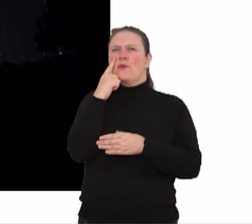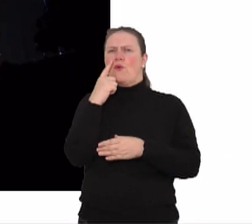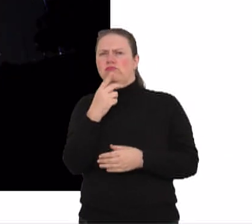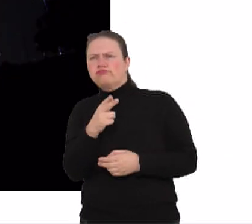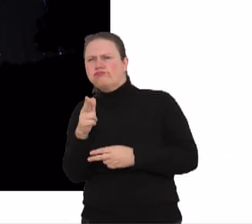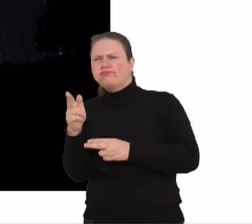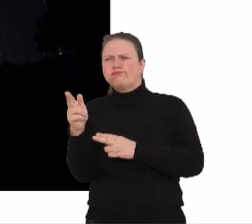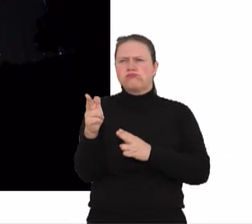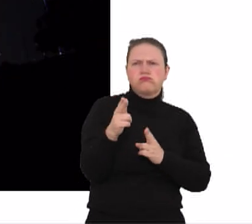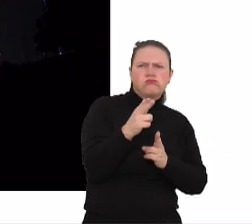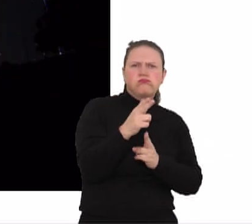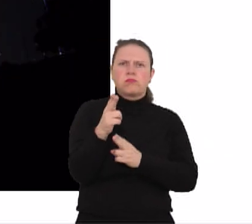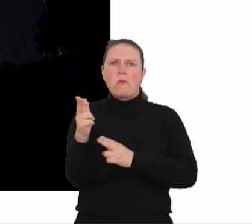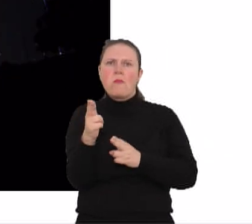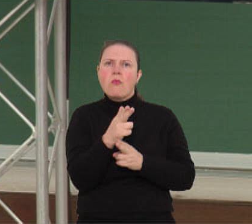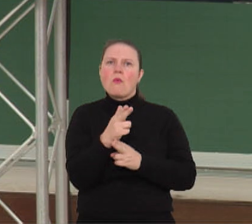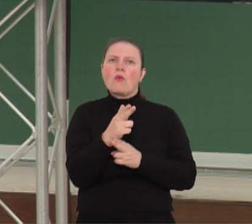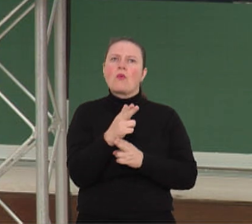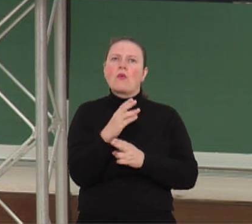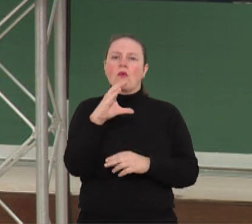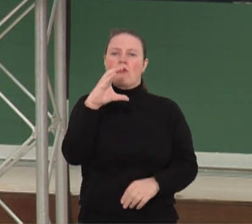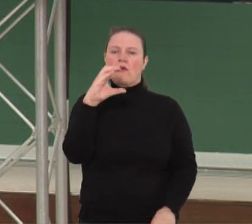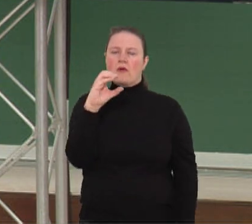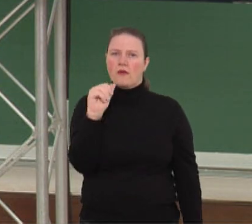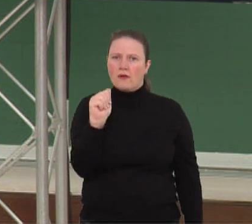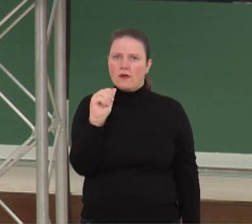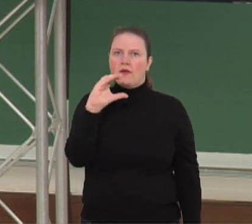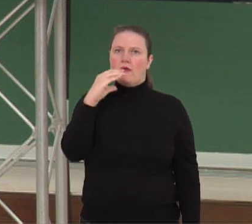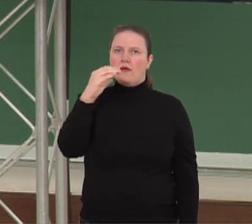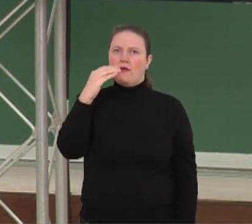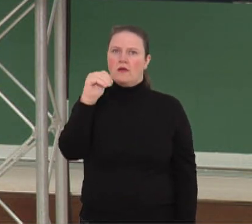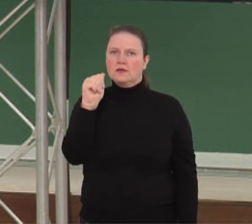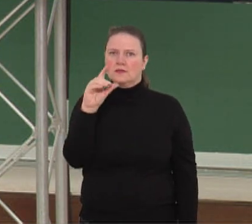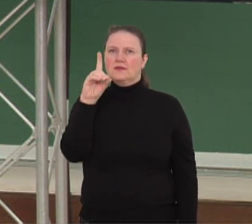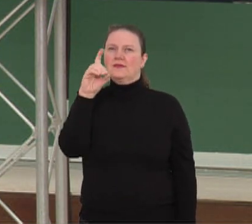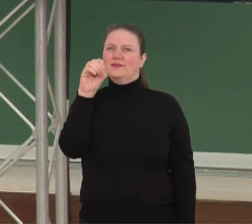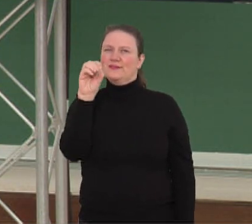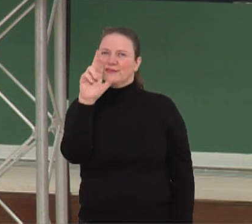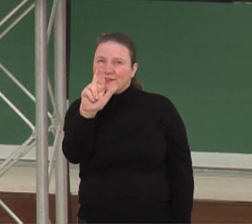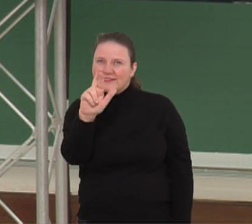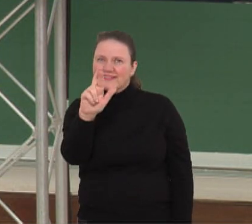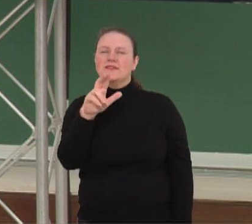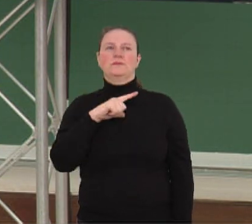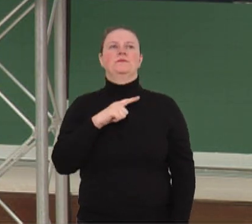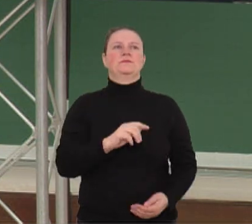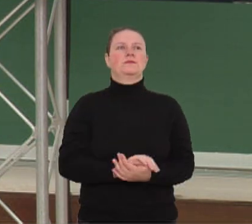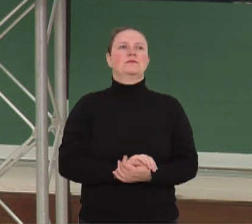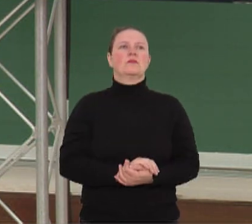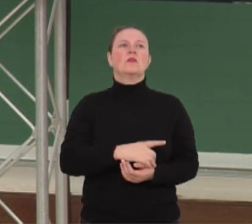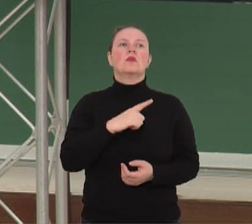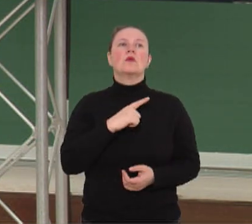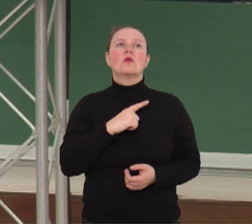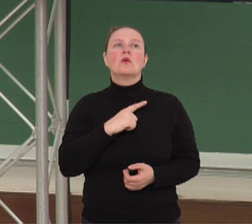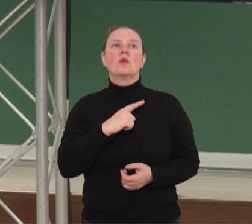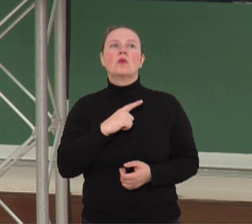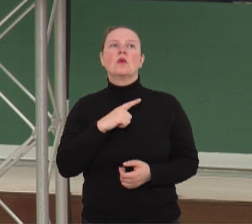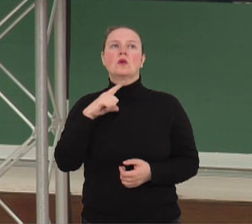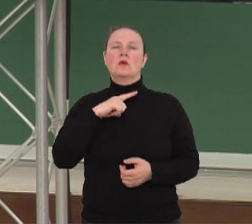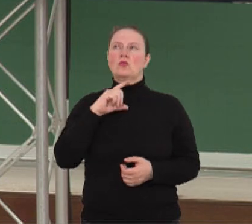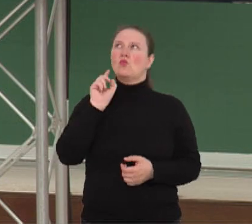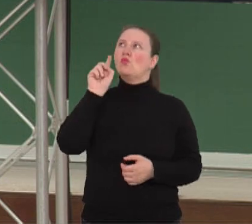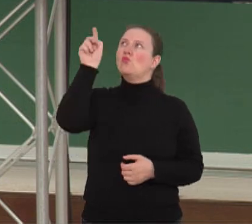Órion. Aqui, essas três estrelas, o chamado cinturão de Órion, tá bom?